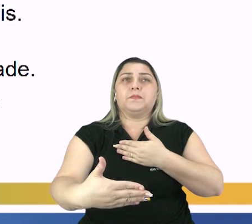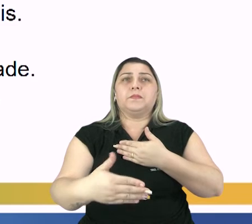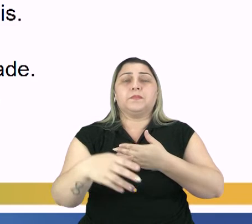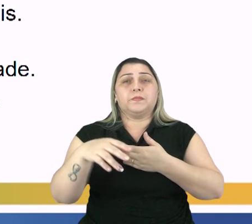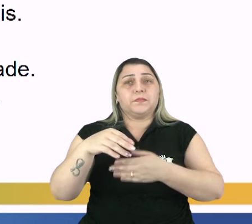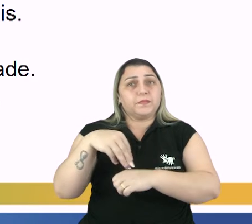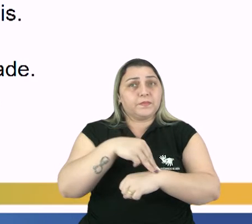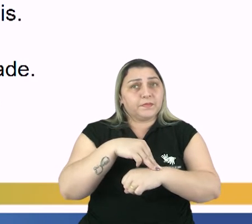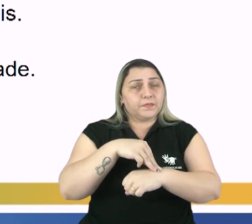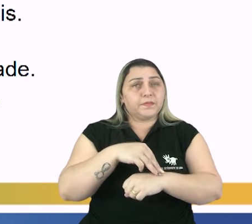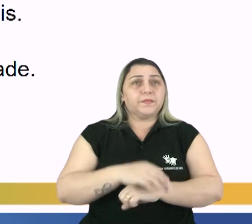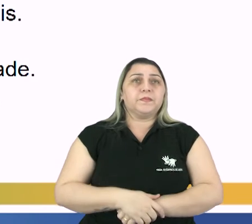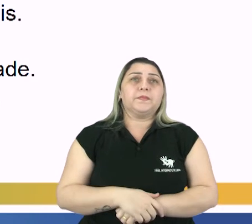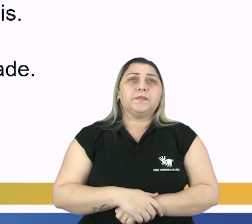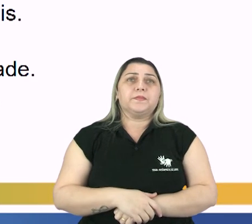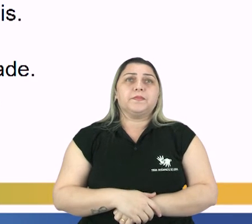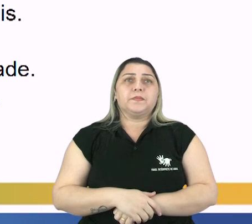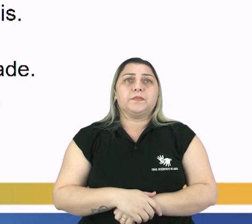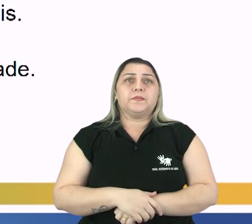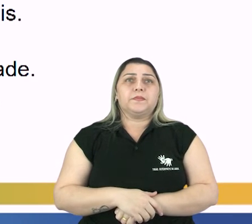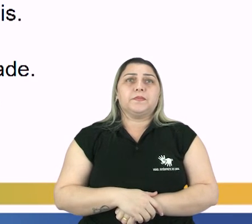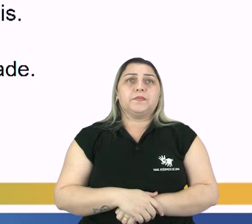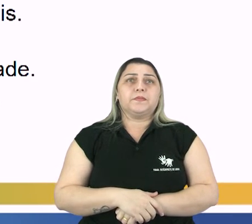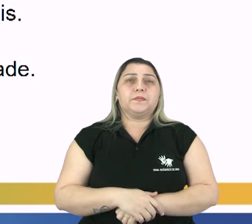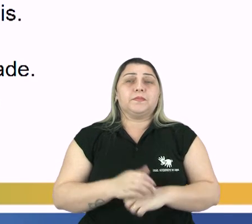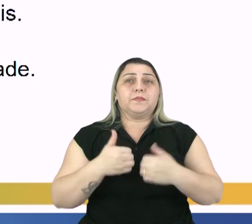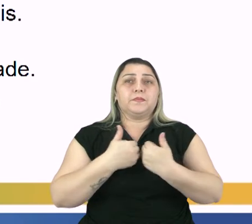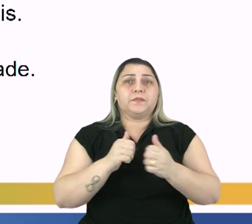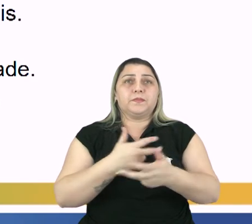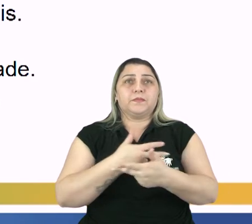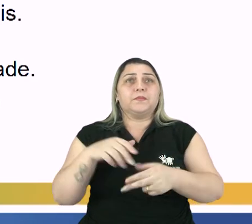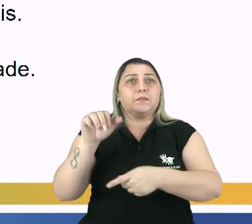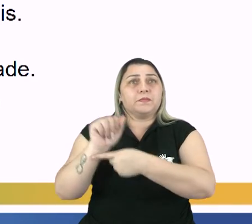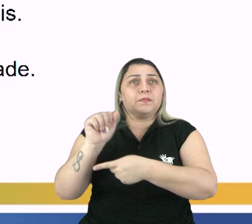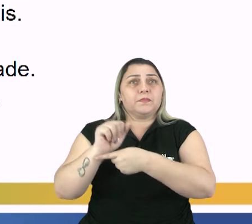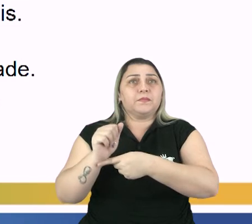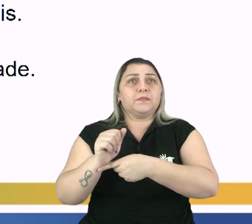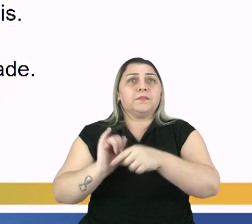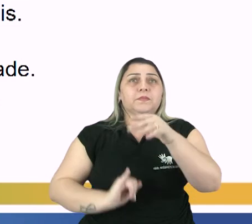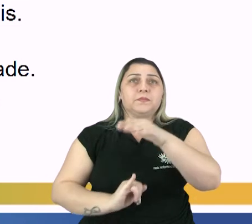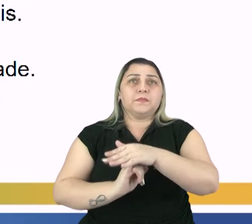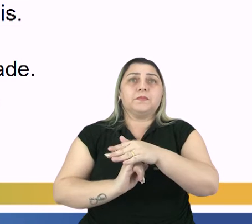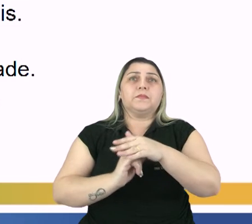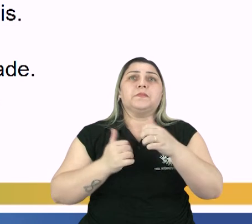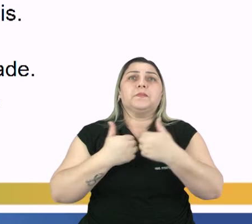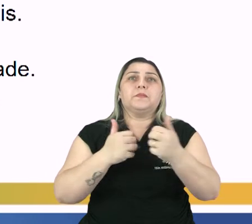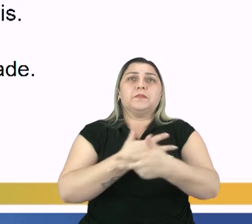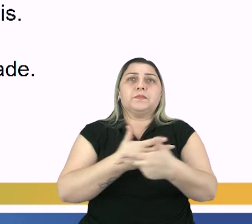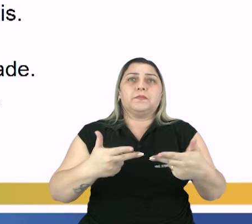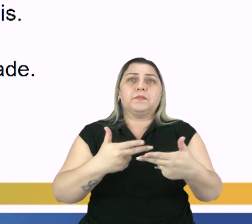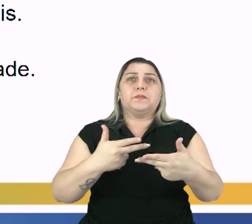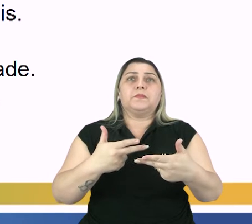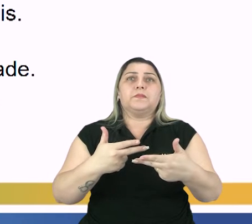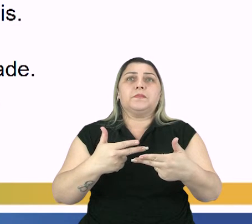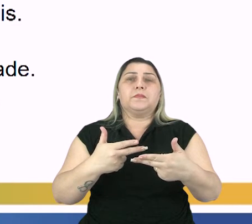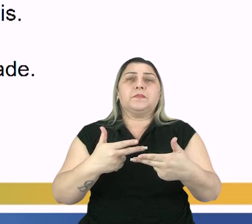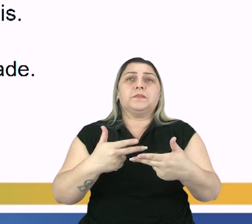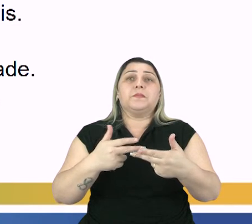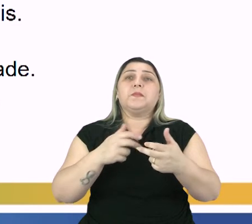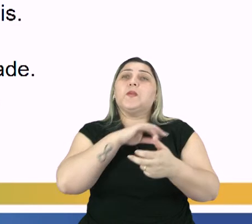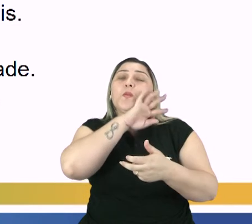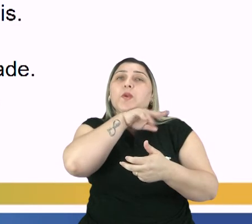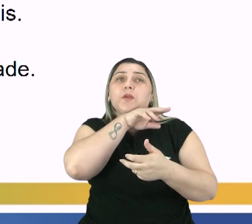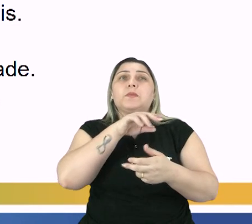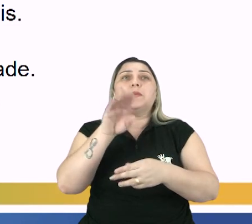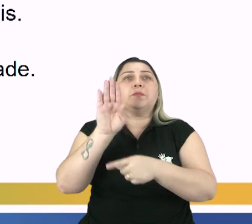desse momento histórico, no meio de transporte. Vamos lá. Letra A, instituição de meio de transporte movido pela tração